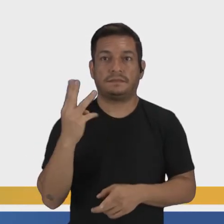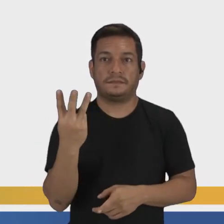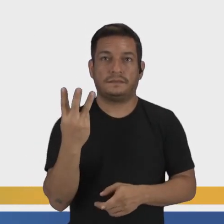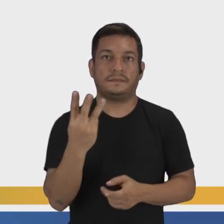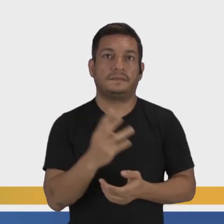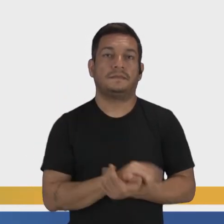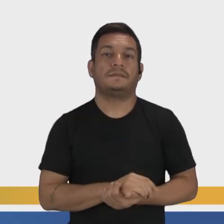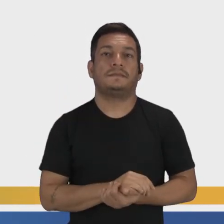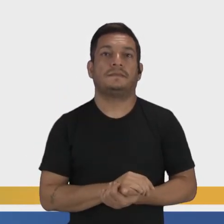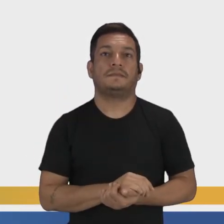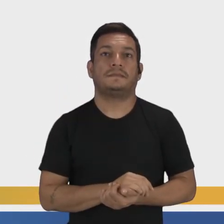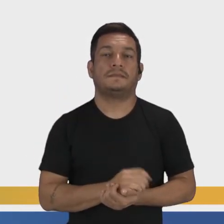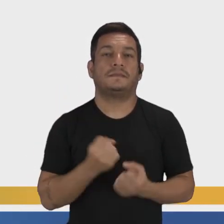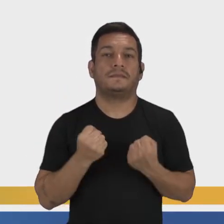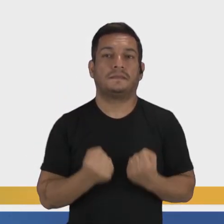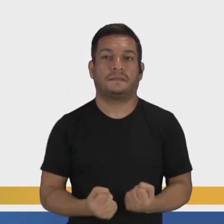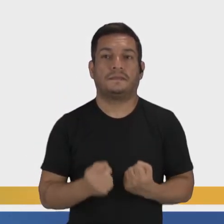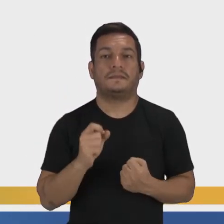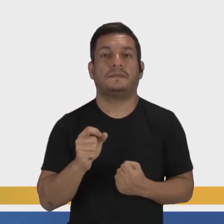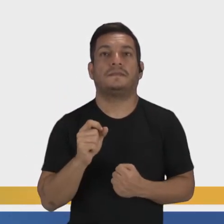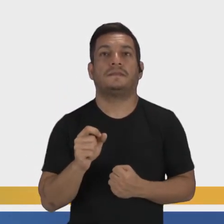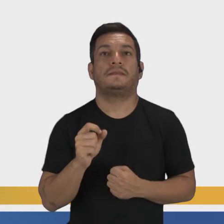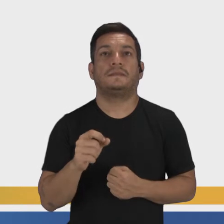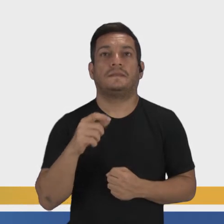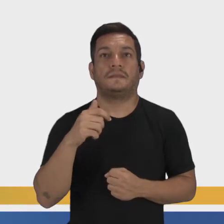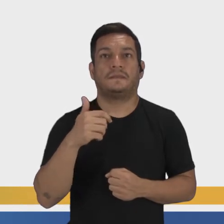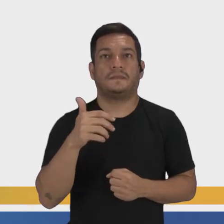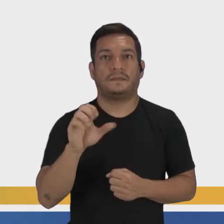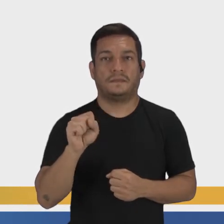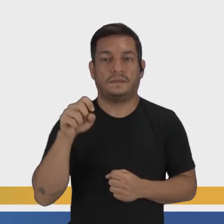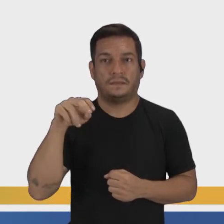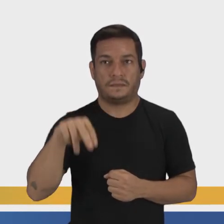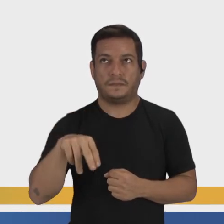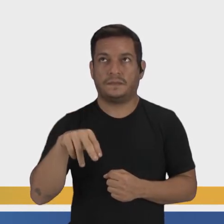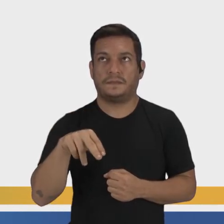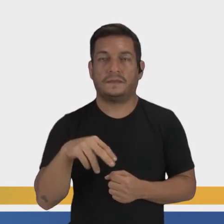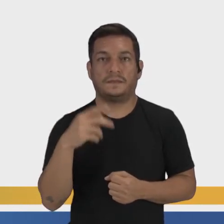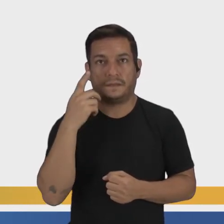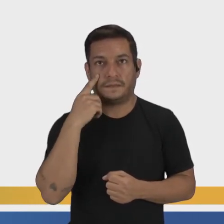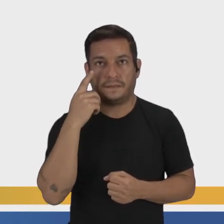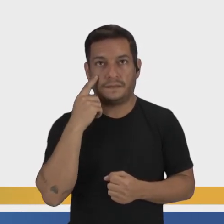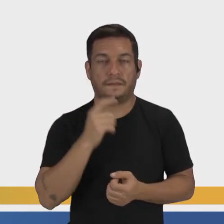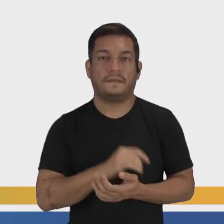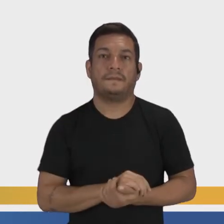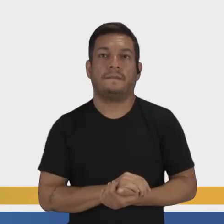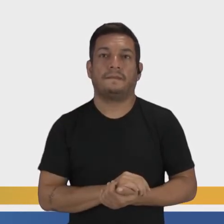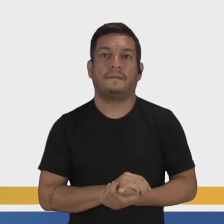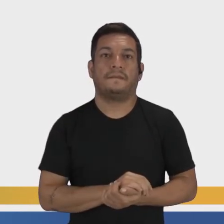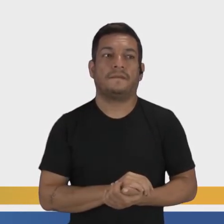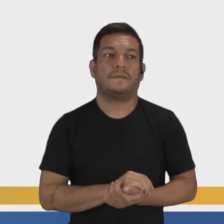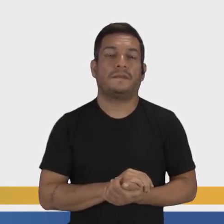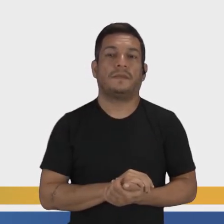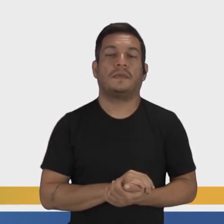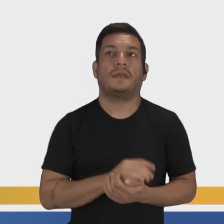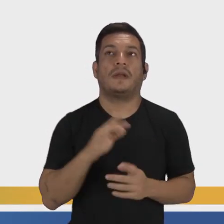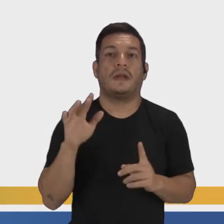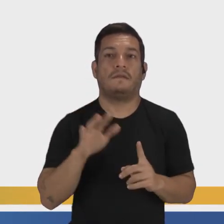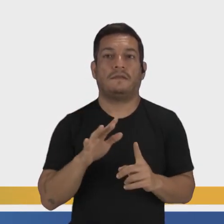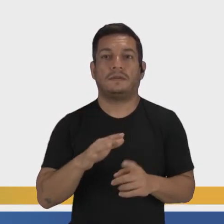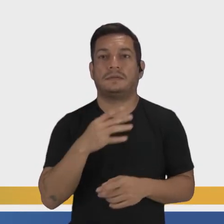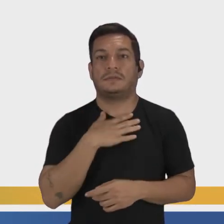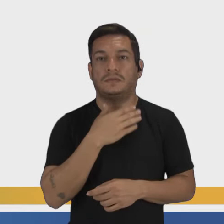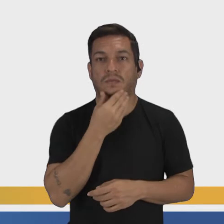newtons. Então, o peso aparente nesse caso é de 18 newtons. Vejam só, a ação, a influência